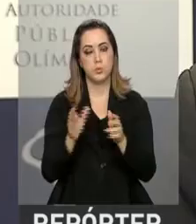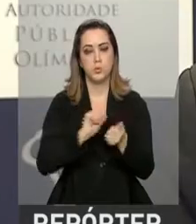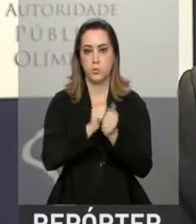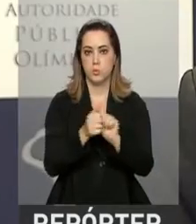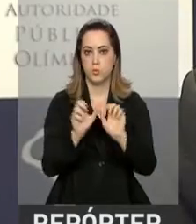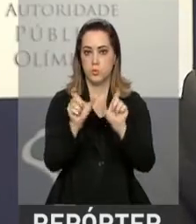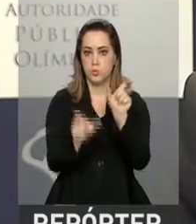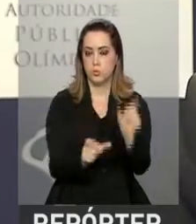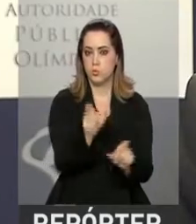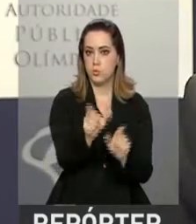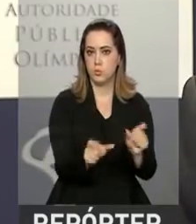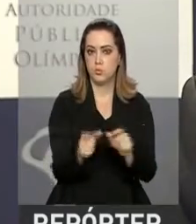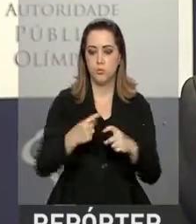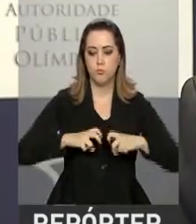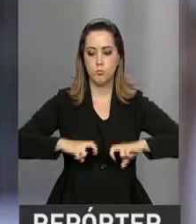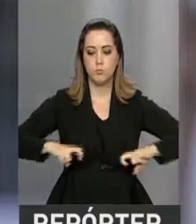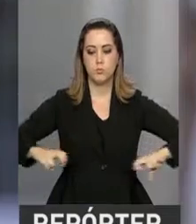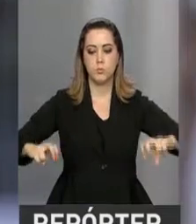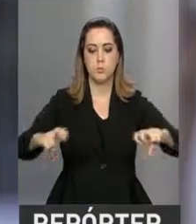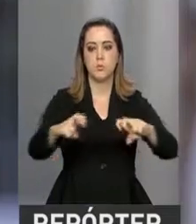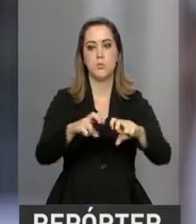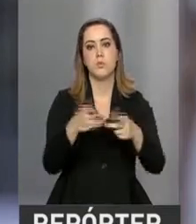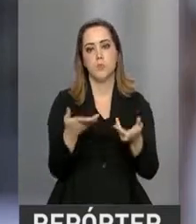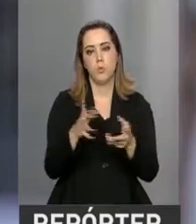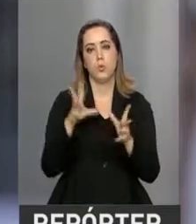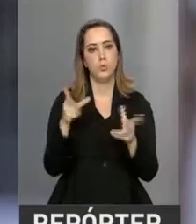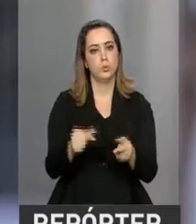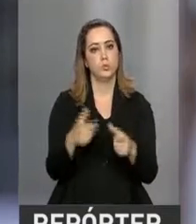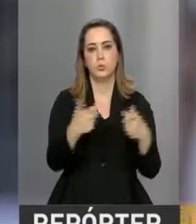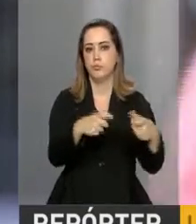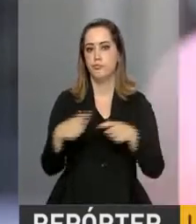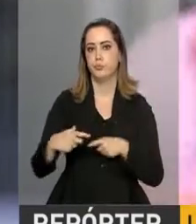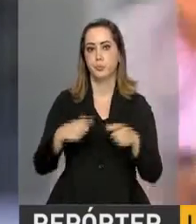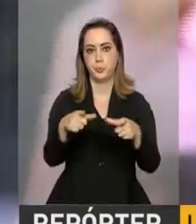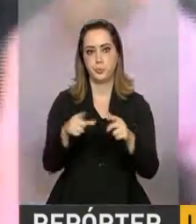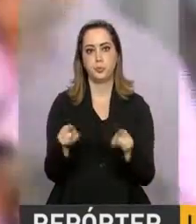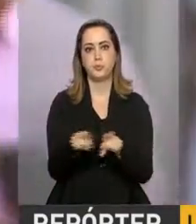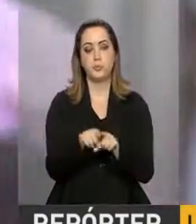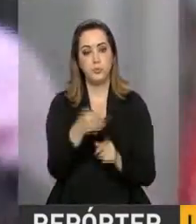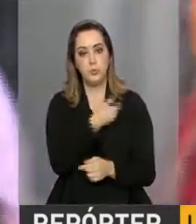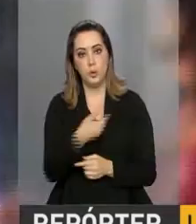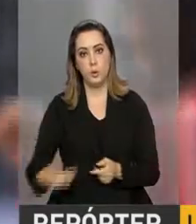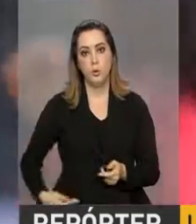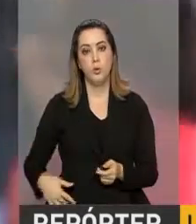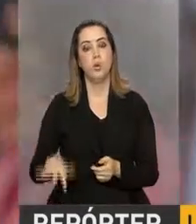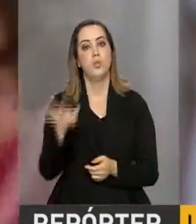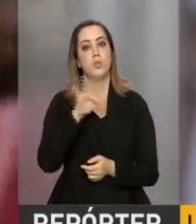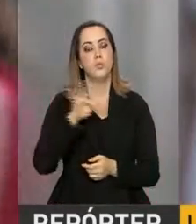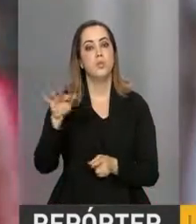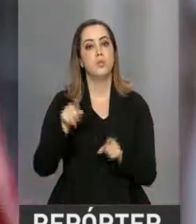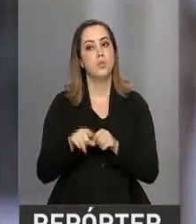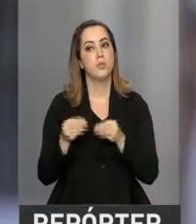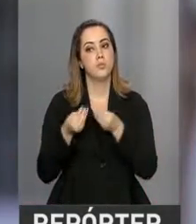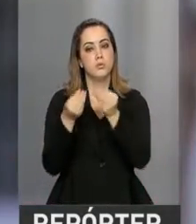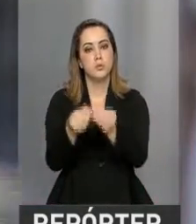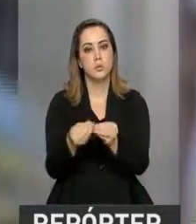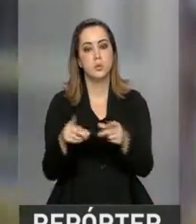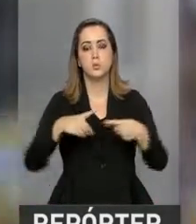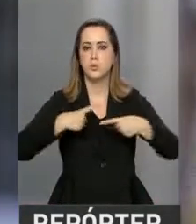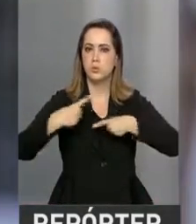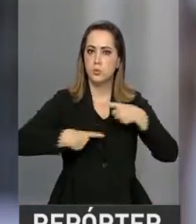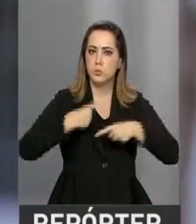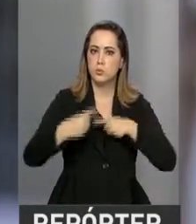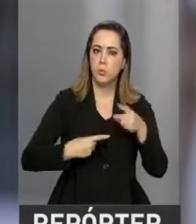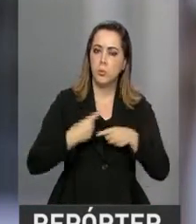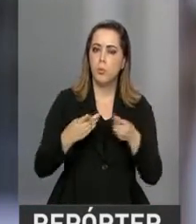a circulação plena em todas as áreas de competição. A atuação do governo federal também foi marcada por políticas públicas como o Bolsa Atleta. Mais